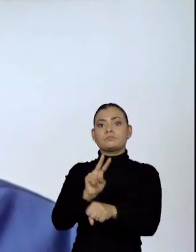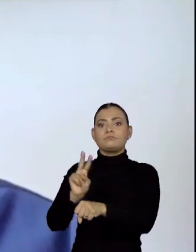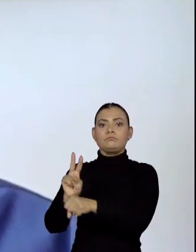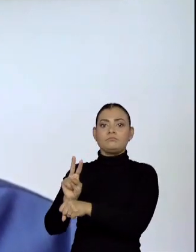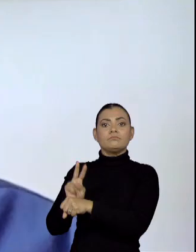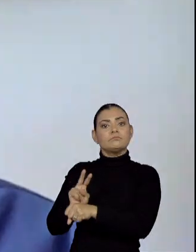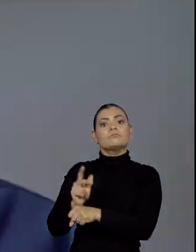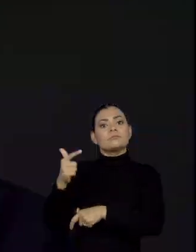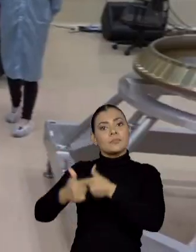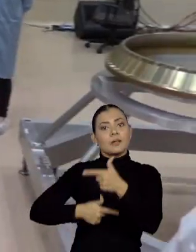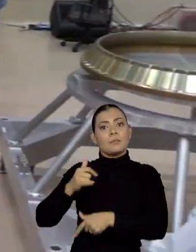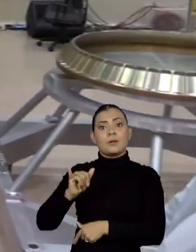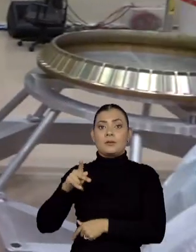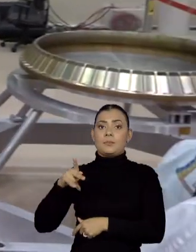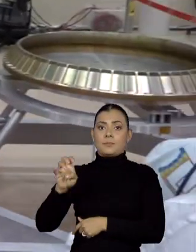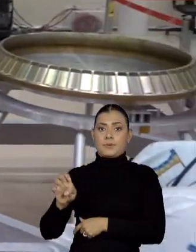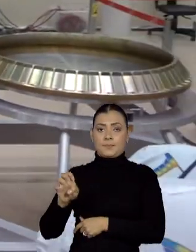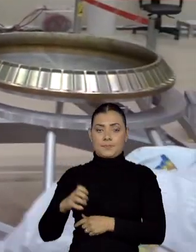o trabalho do INPE.